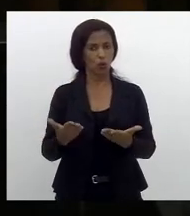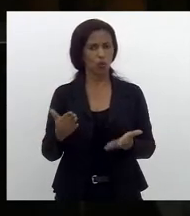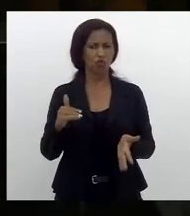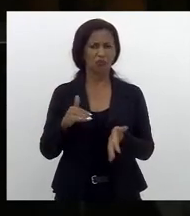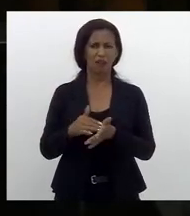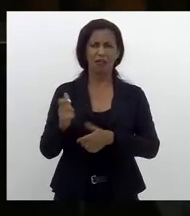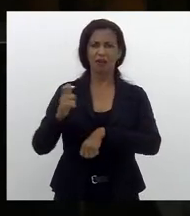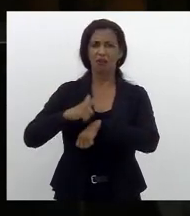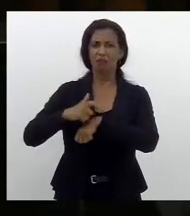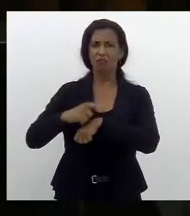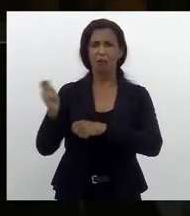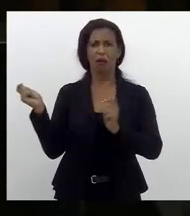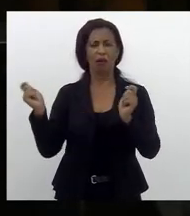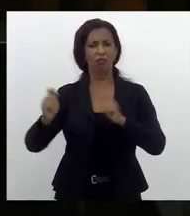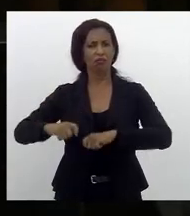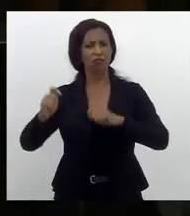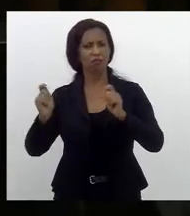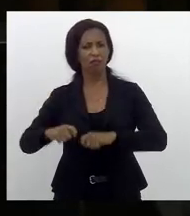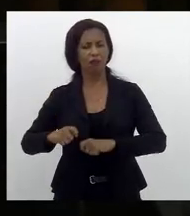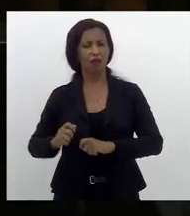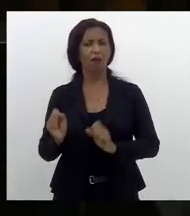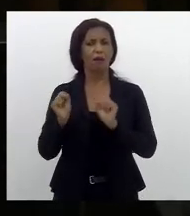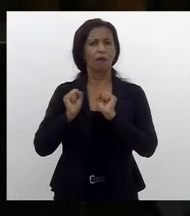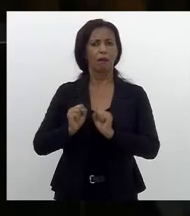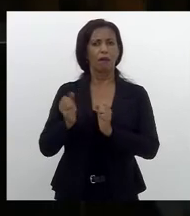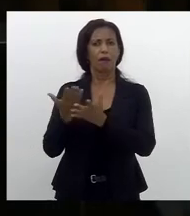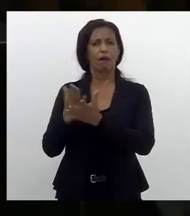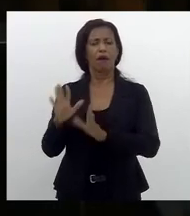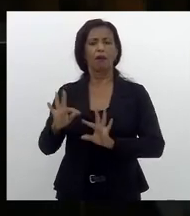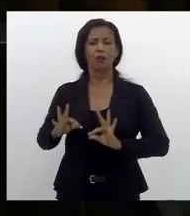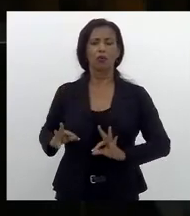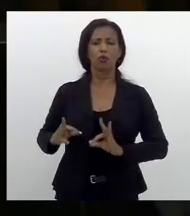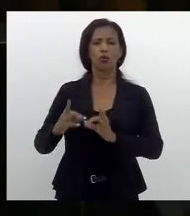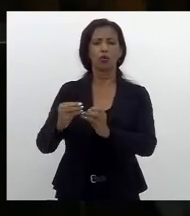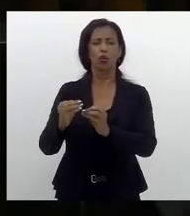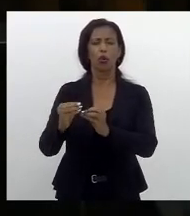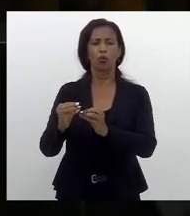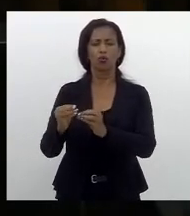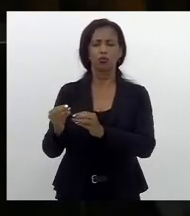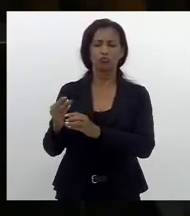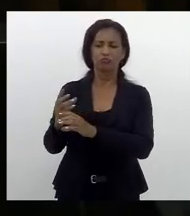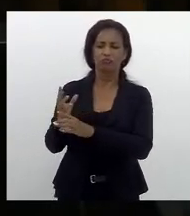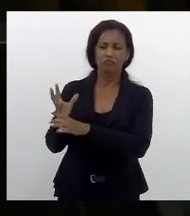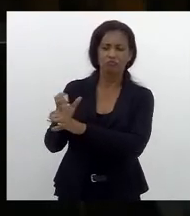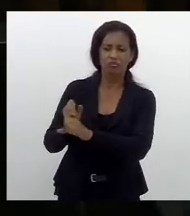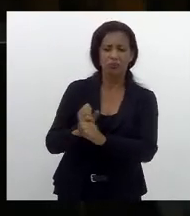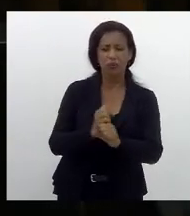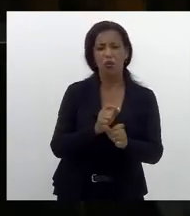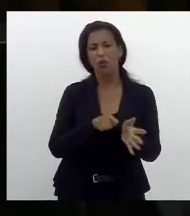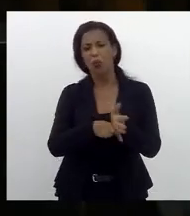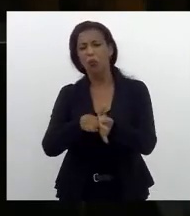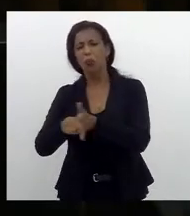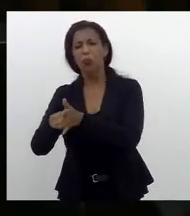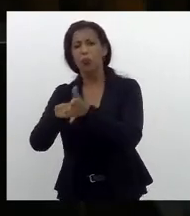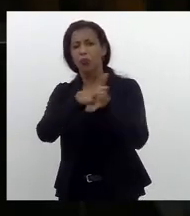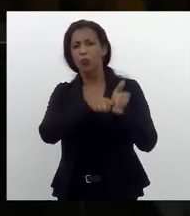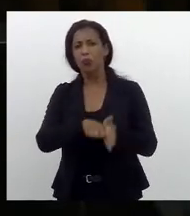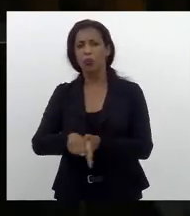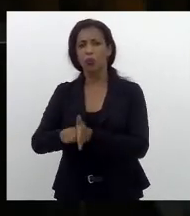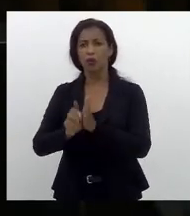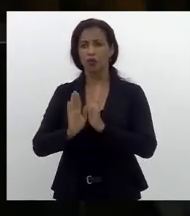o tempo que for necessário para poder terminar de fazer todos os levantamentos que eu preciso fazer. Existem